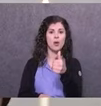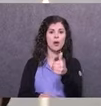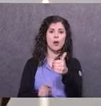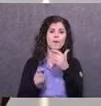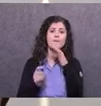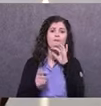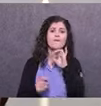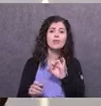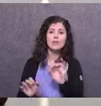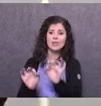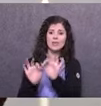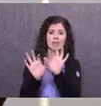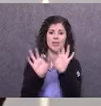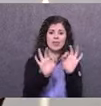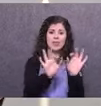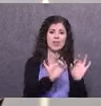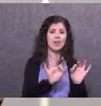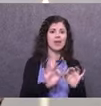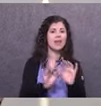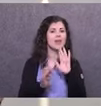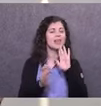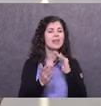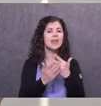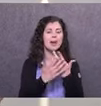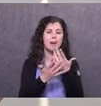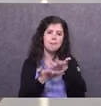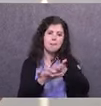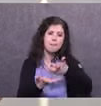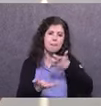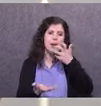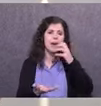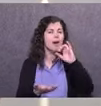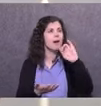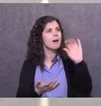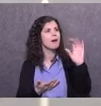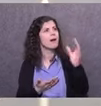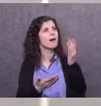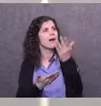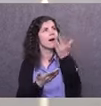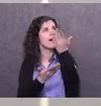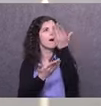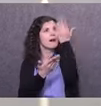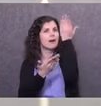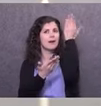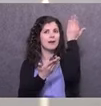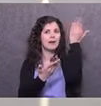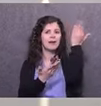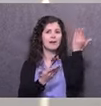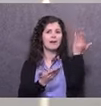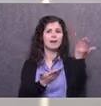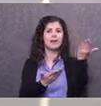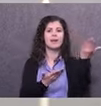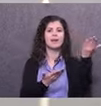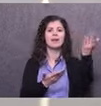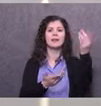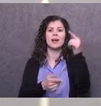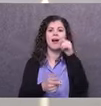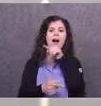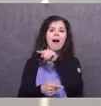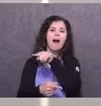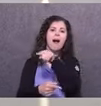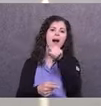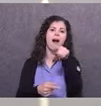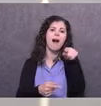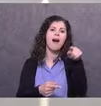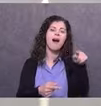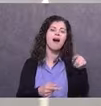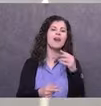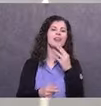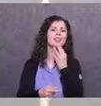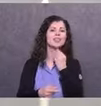reverenciai-o, vós todos os filhos de